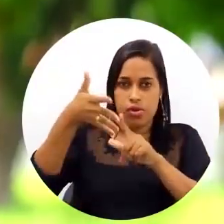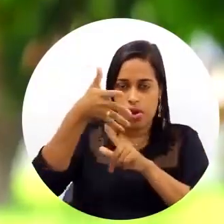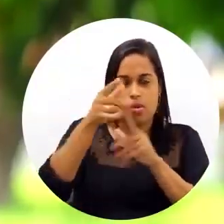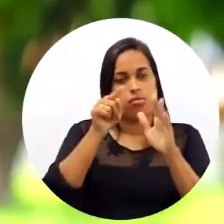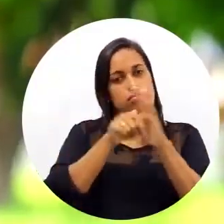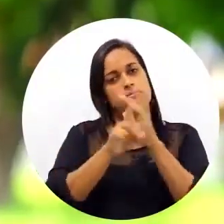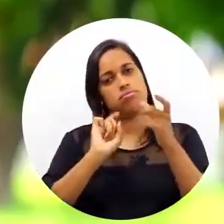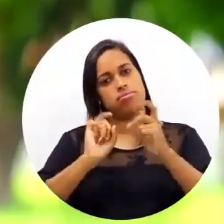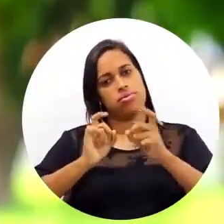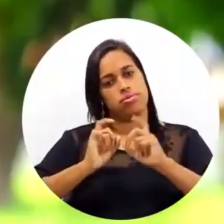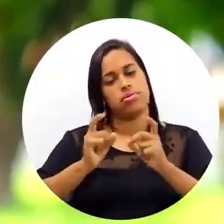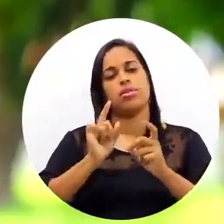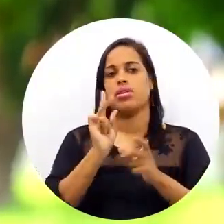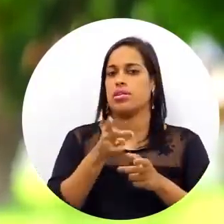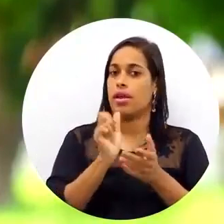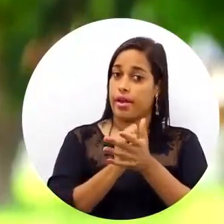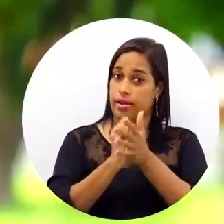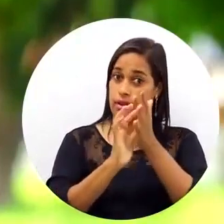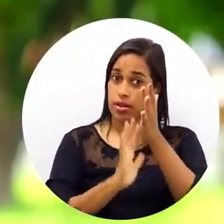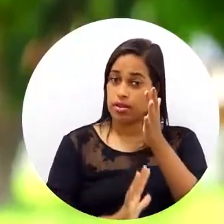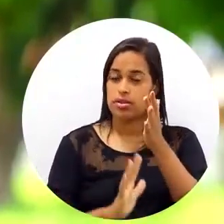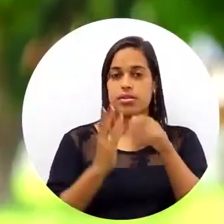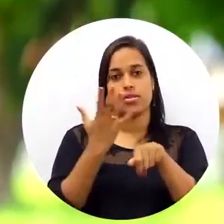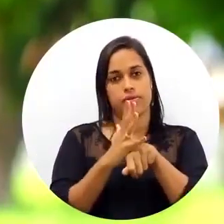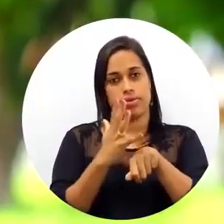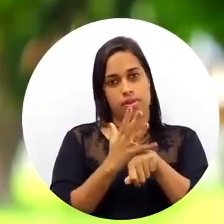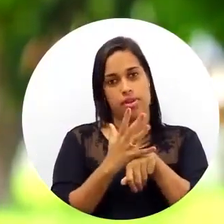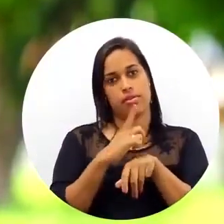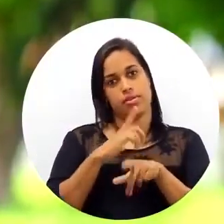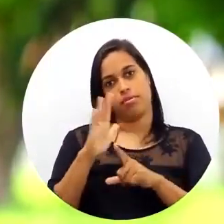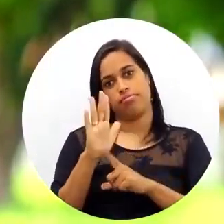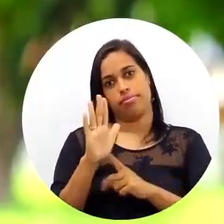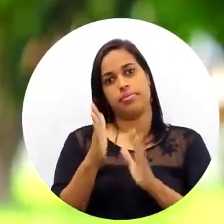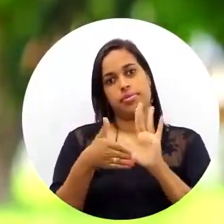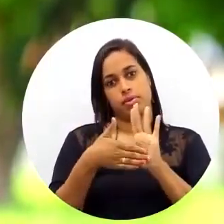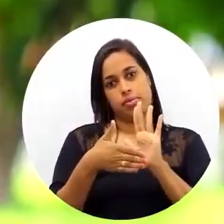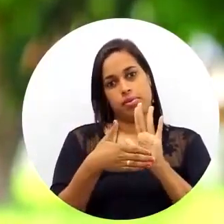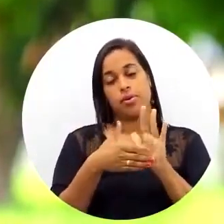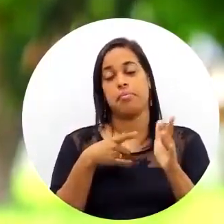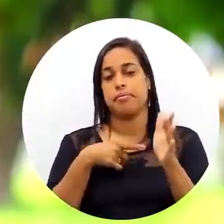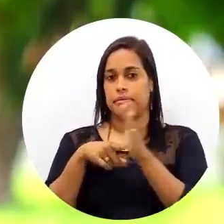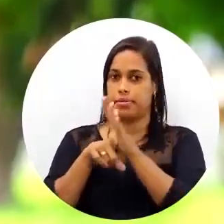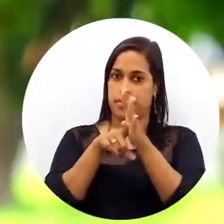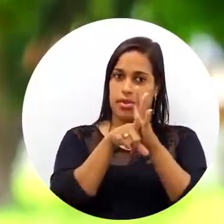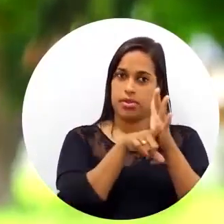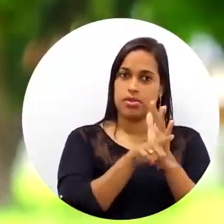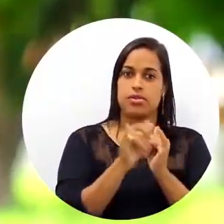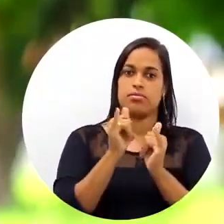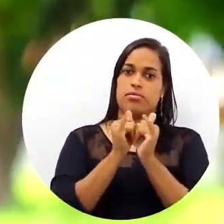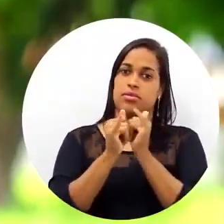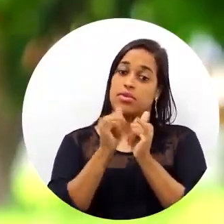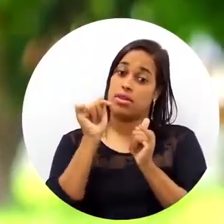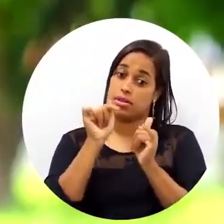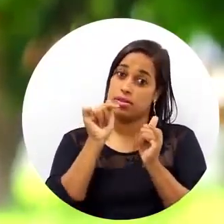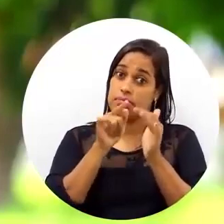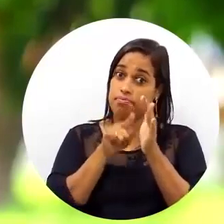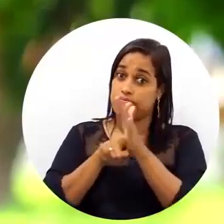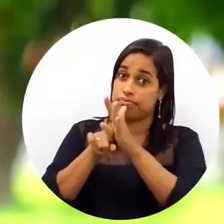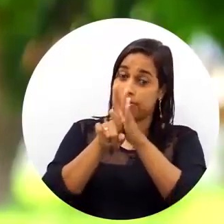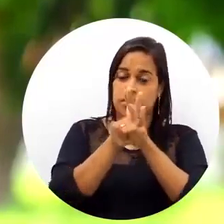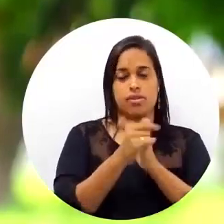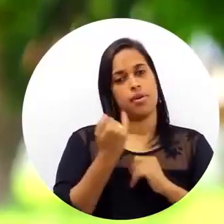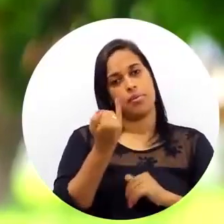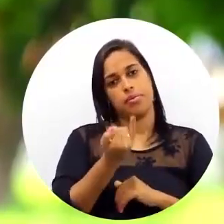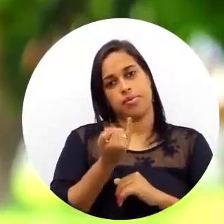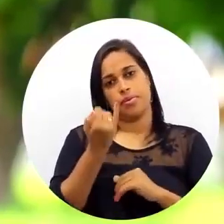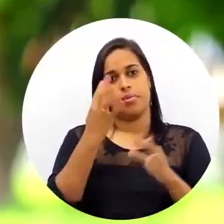bem importante as discussões que a gente faz lá. Não deixe de fazer os exercícios propostos, e também nunca deixe de pesquisar, pois essa